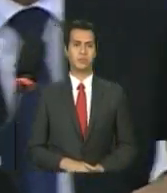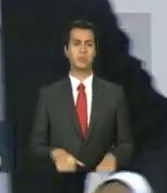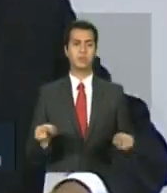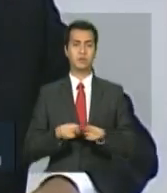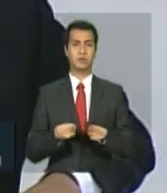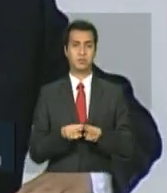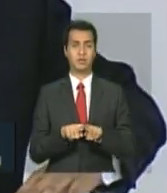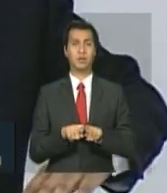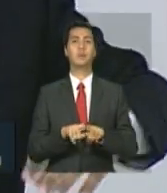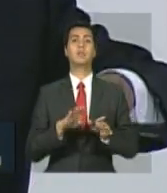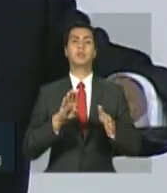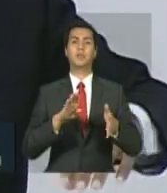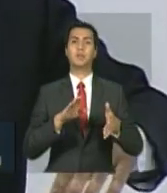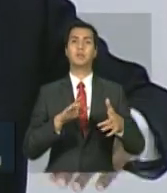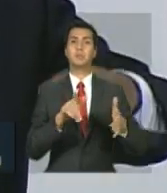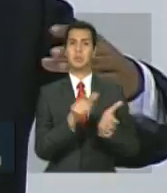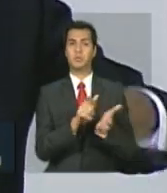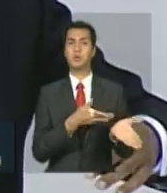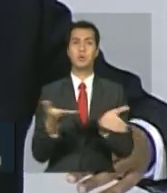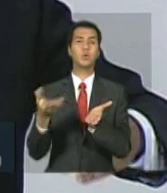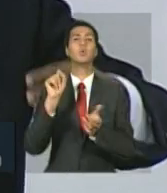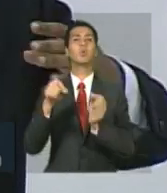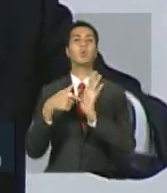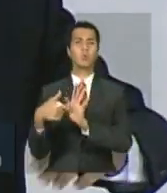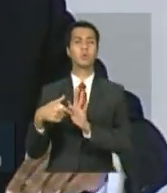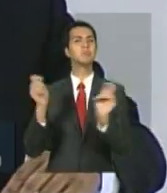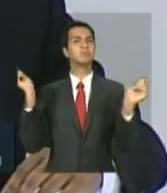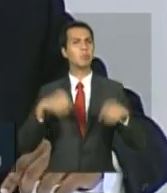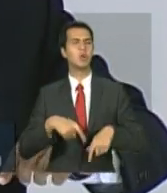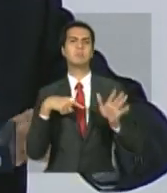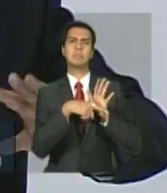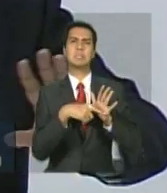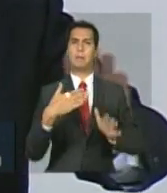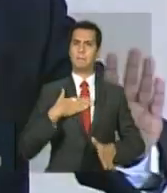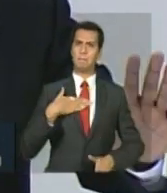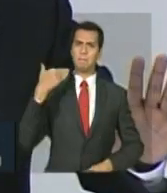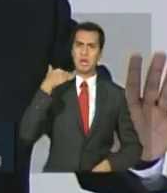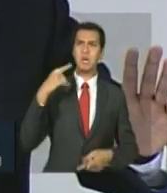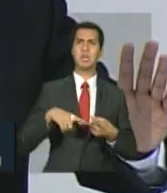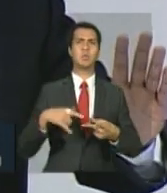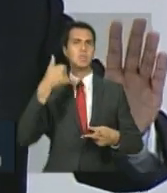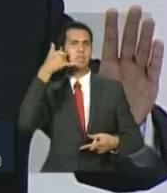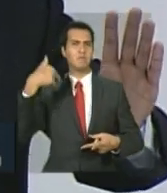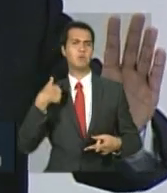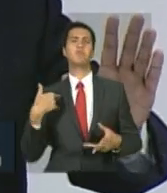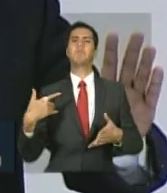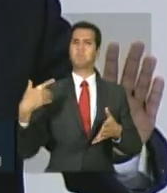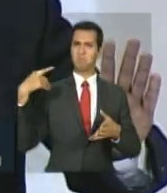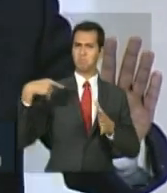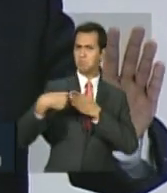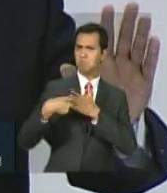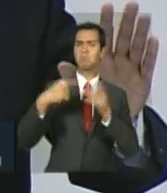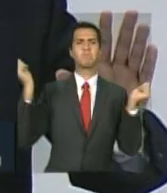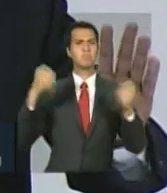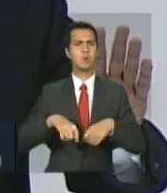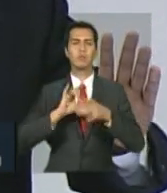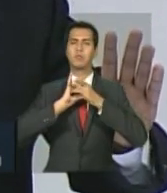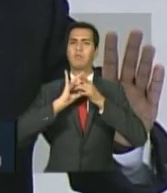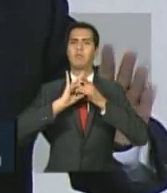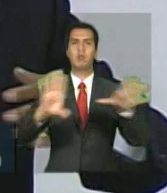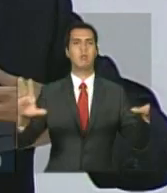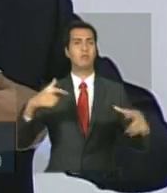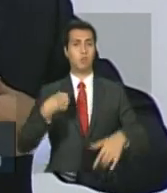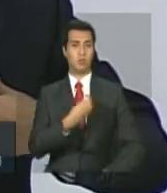disposição todo o meu sigilo fiscal, bancário, telefônico, está tudo aberto para quem queira saber qual é a minha